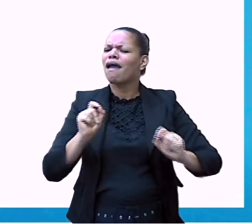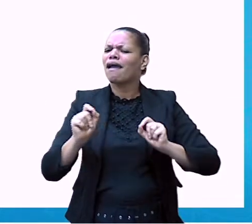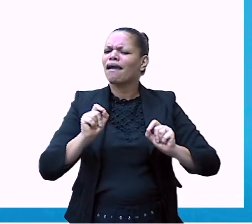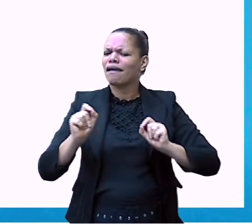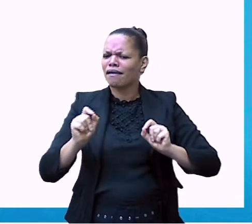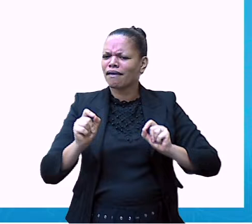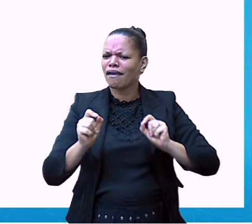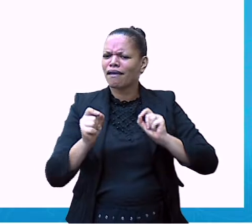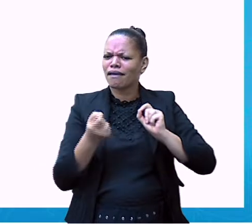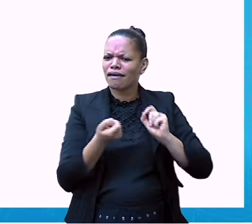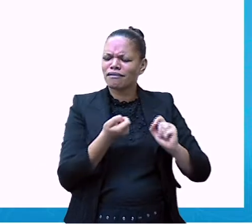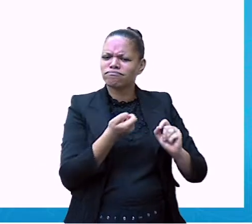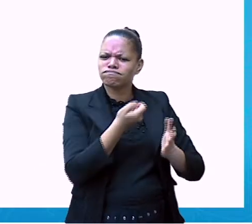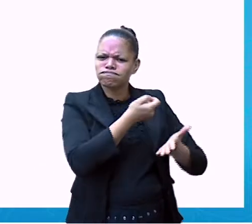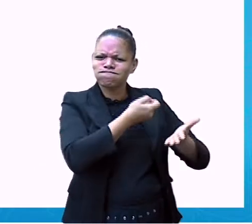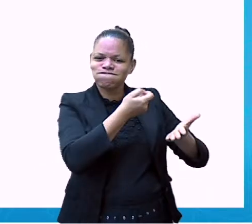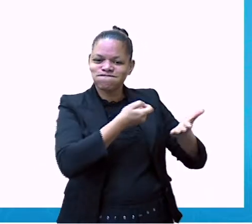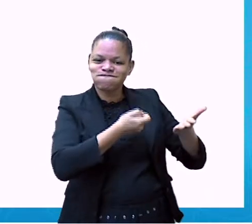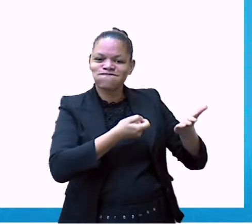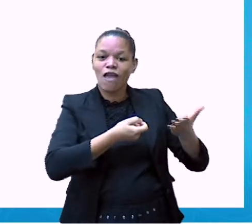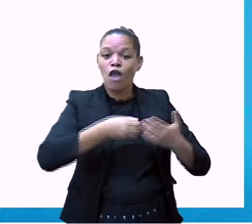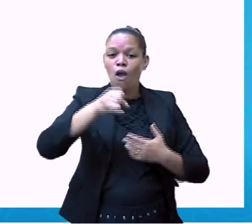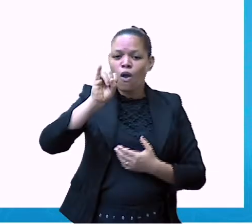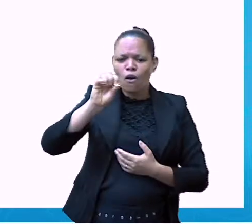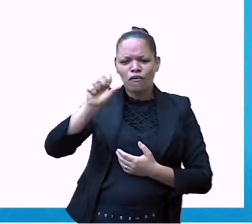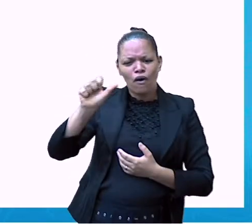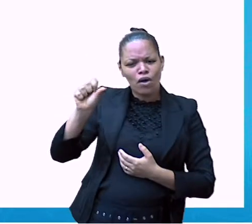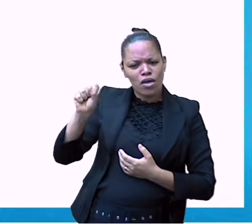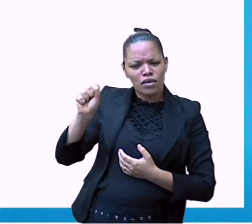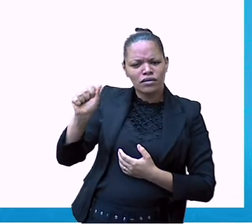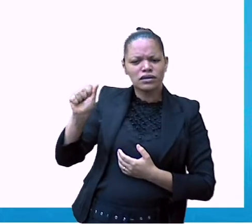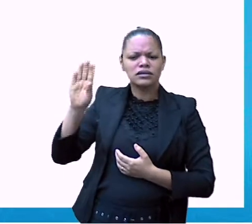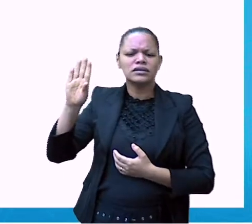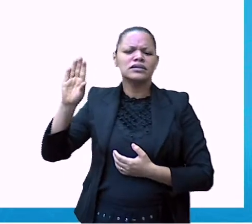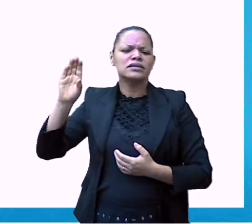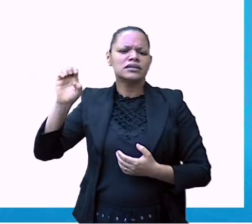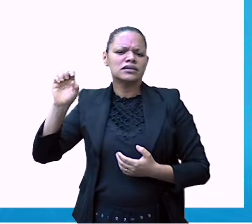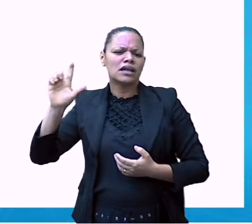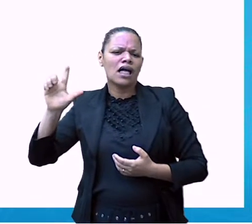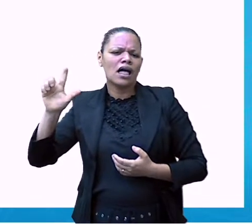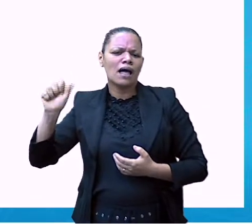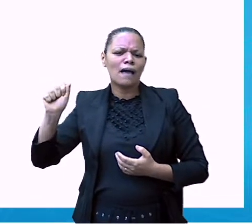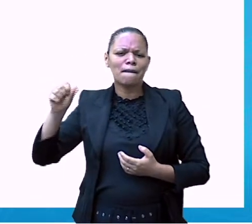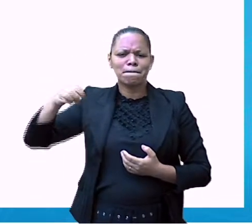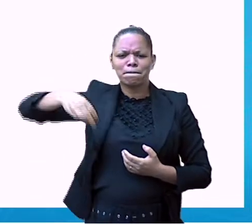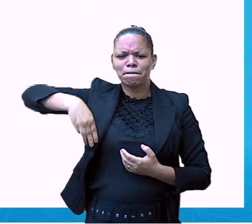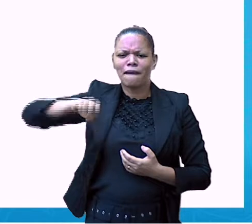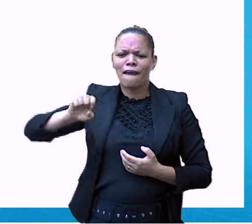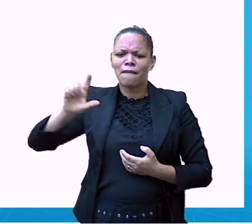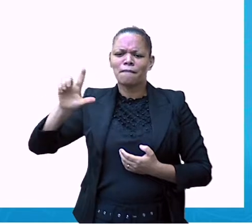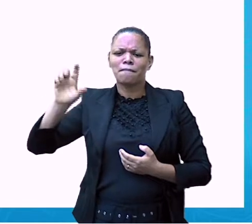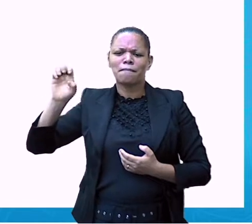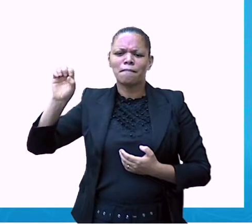2/7/2012. De acordo com uma pesquisa encomendada pela ONG